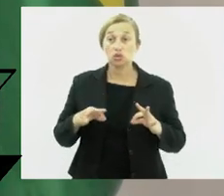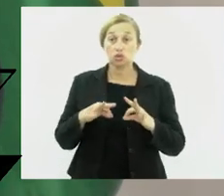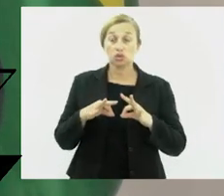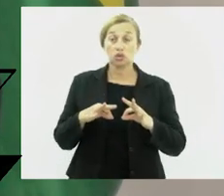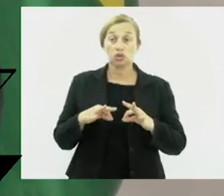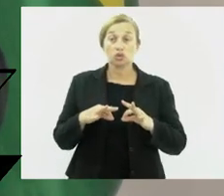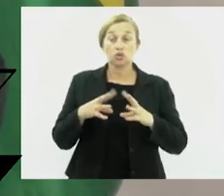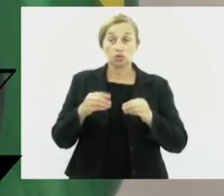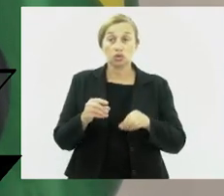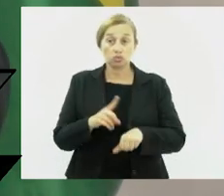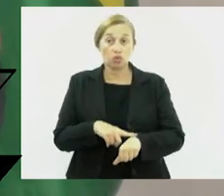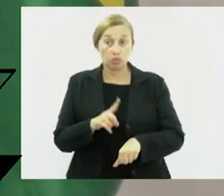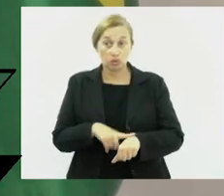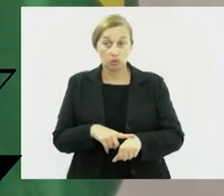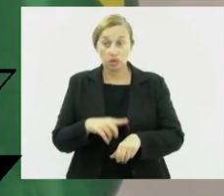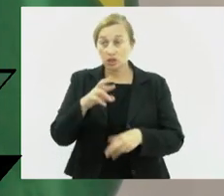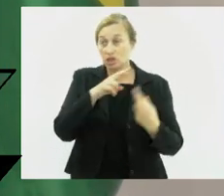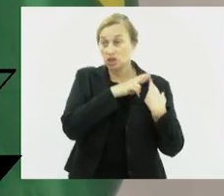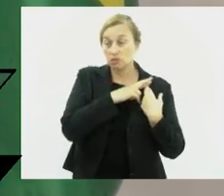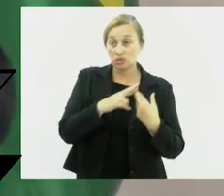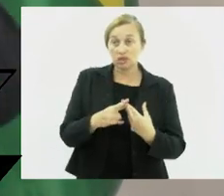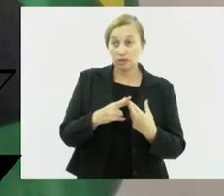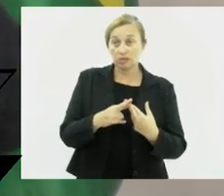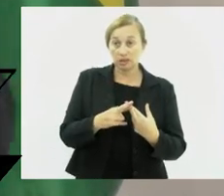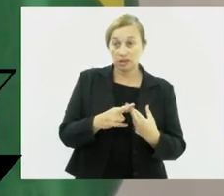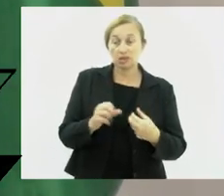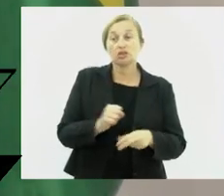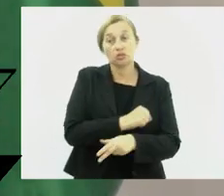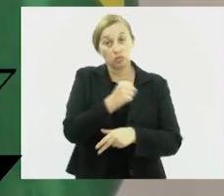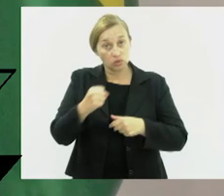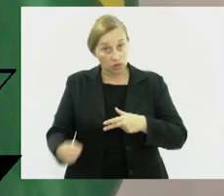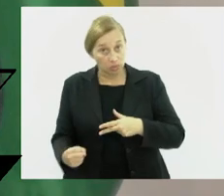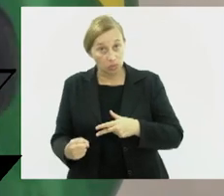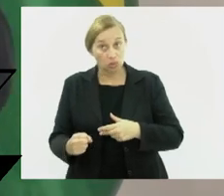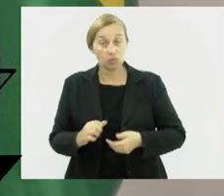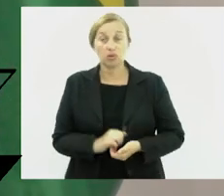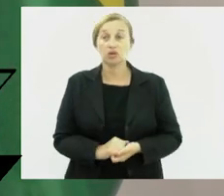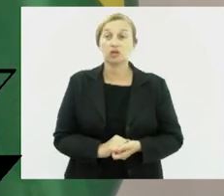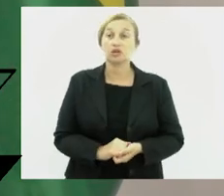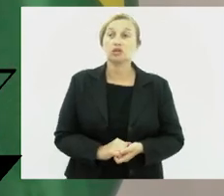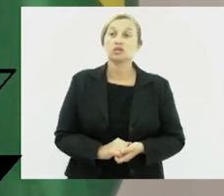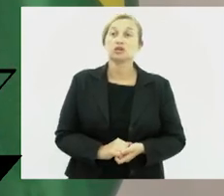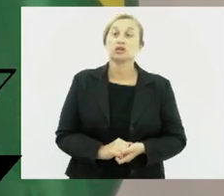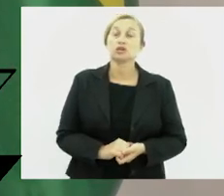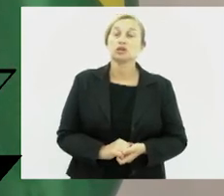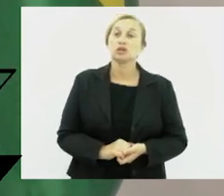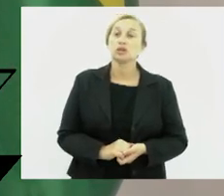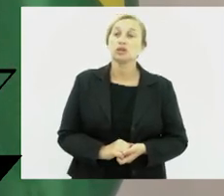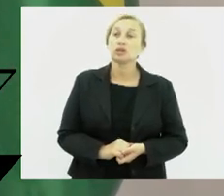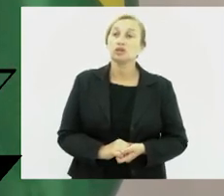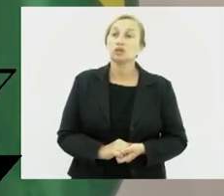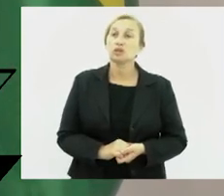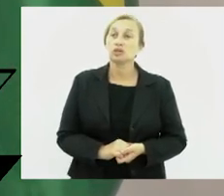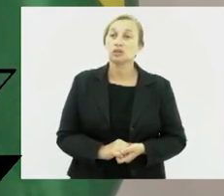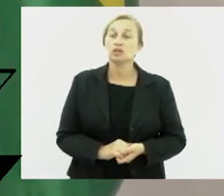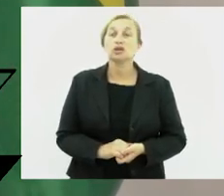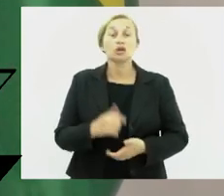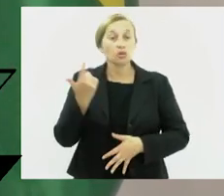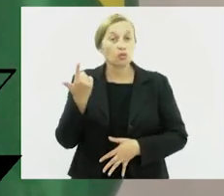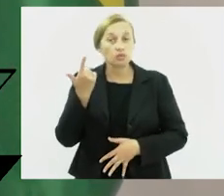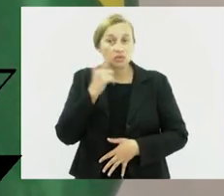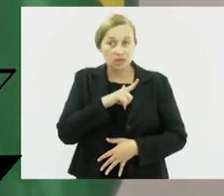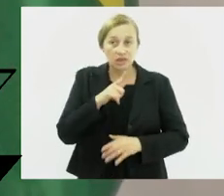uma responsabilidade do poder público, mas elas vêm fazendo da forma que pode, da forma que